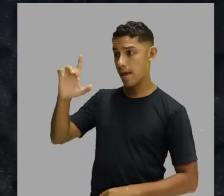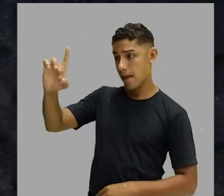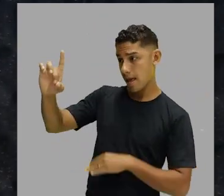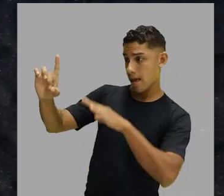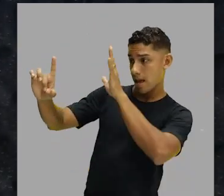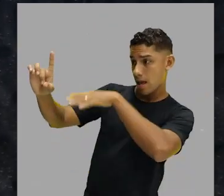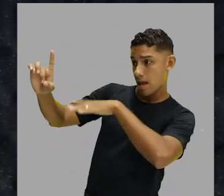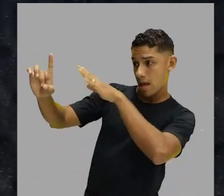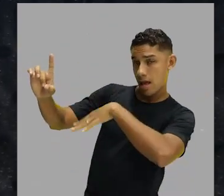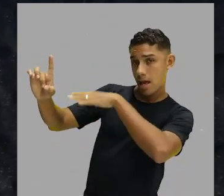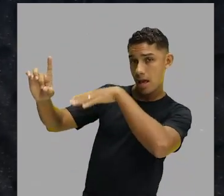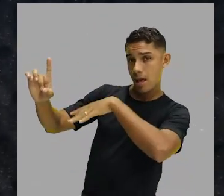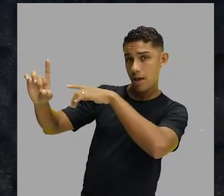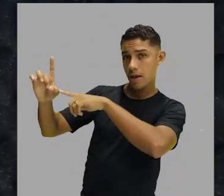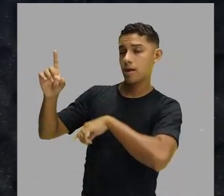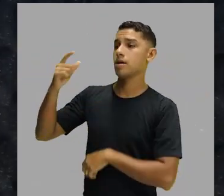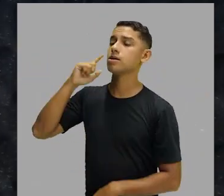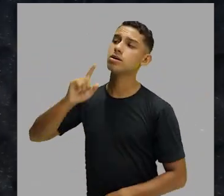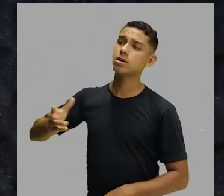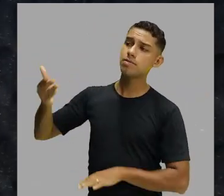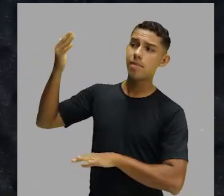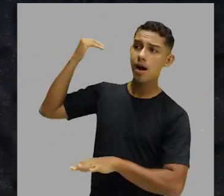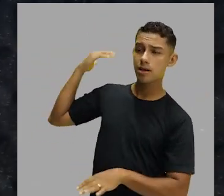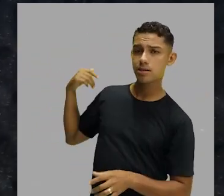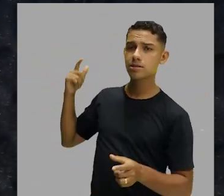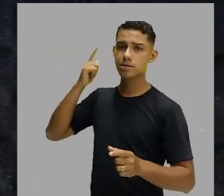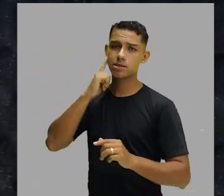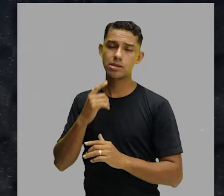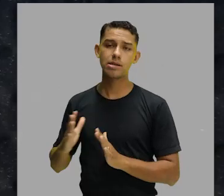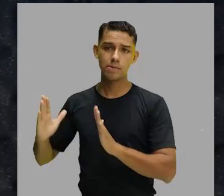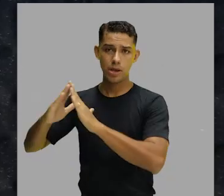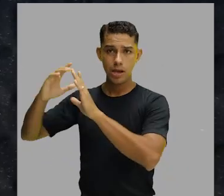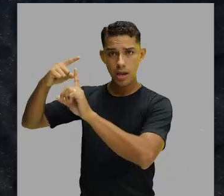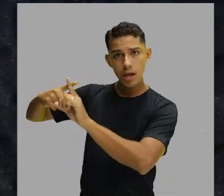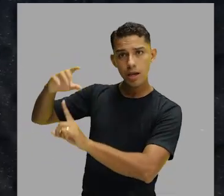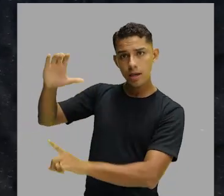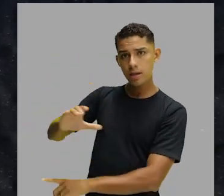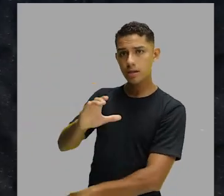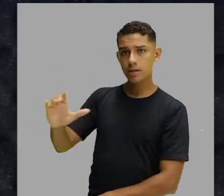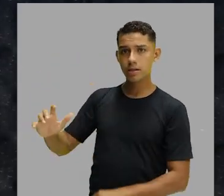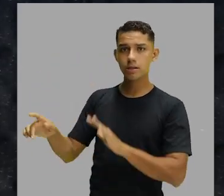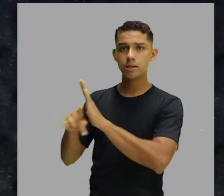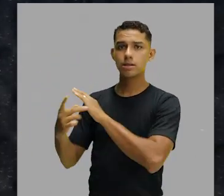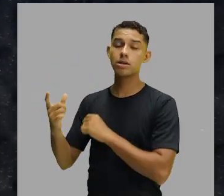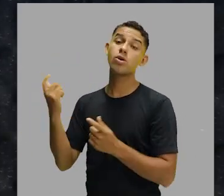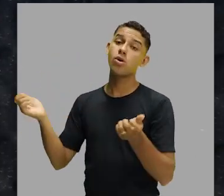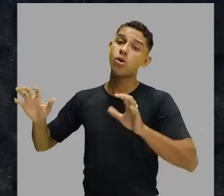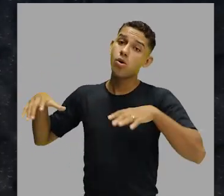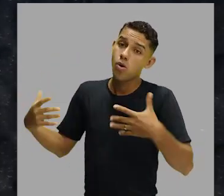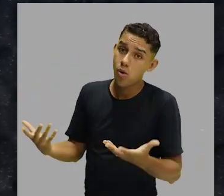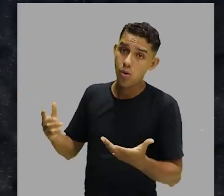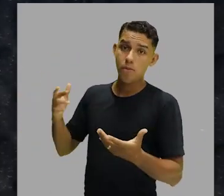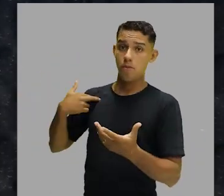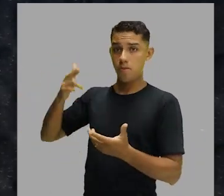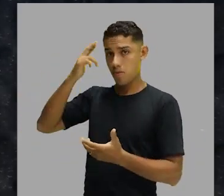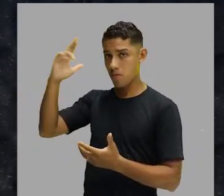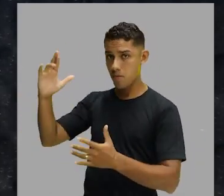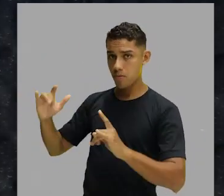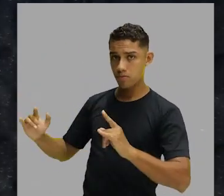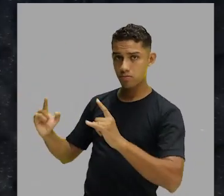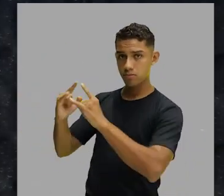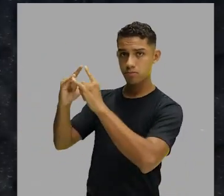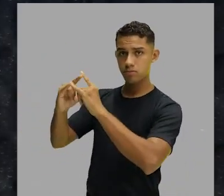mostrada nessa época pelas instituições religiosas ou pela instituição religiosa,